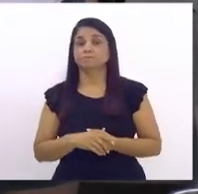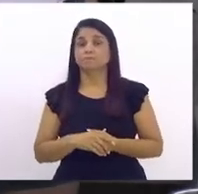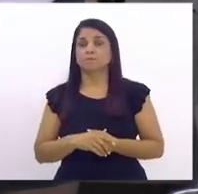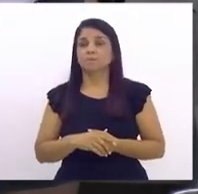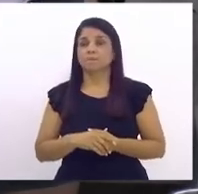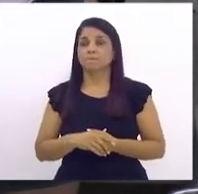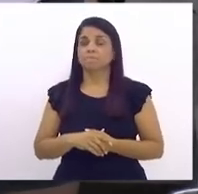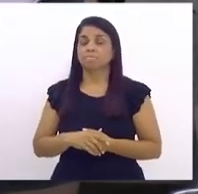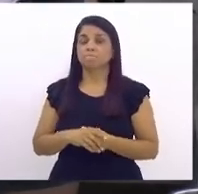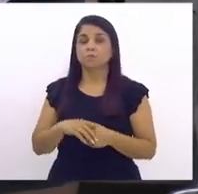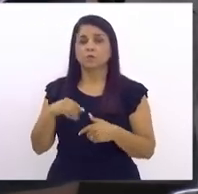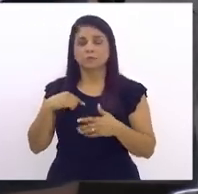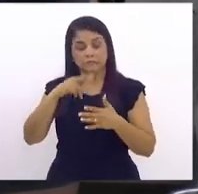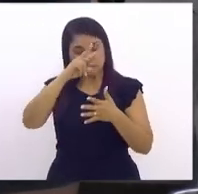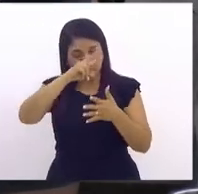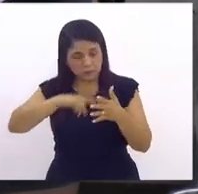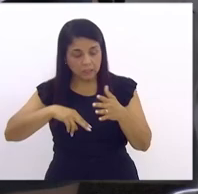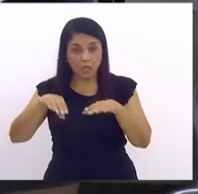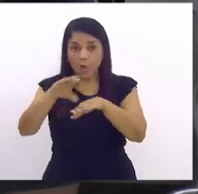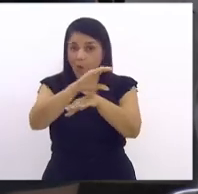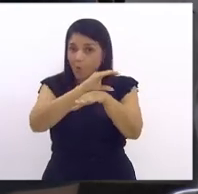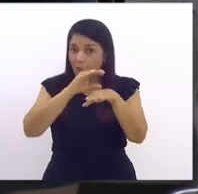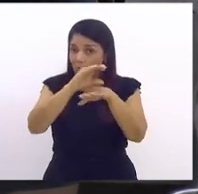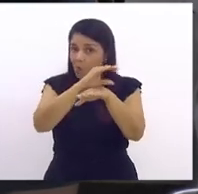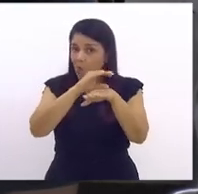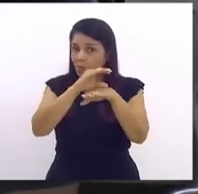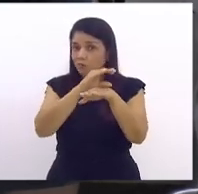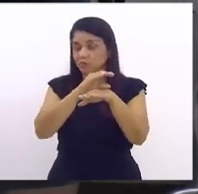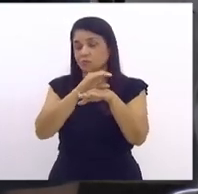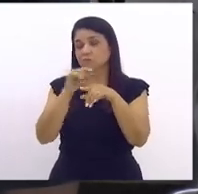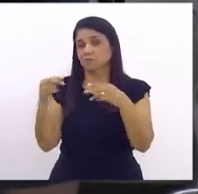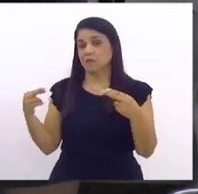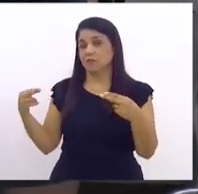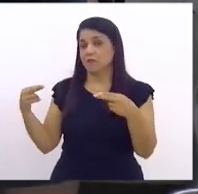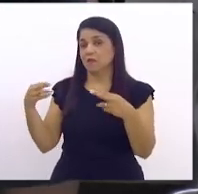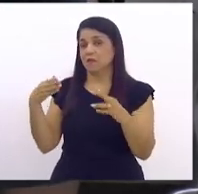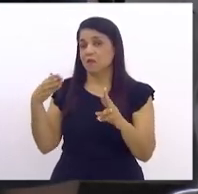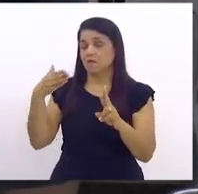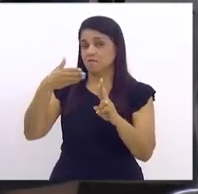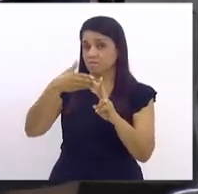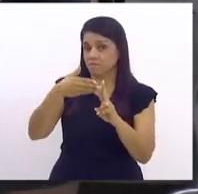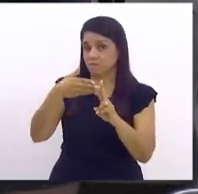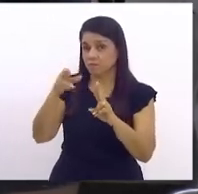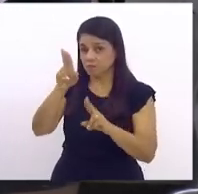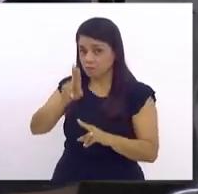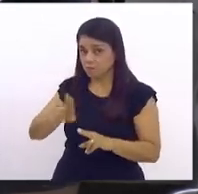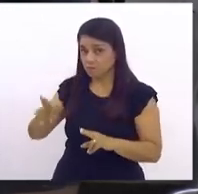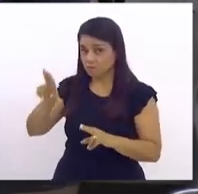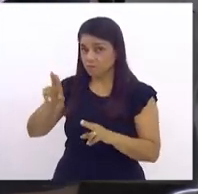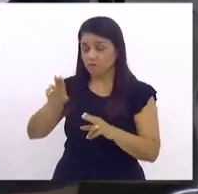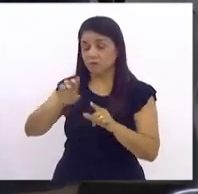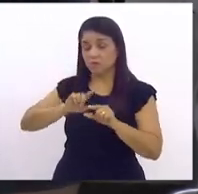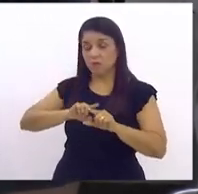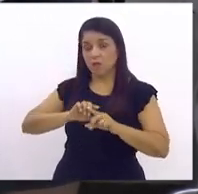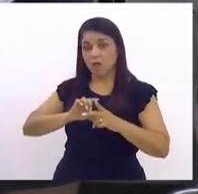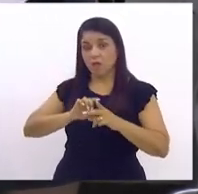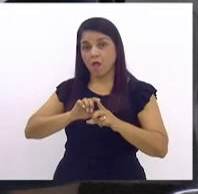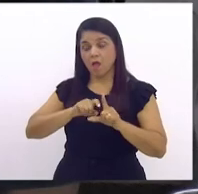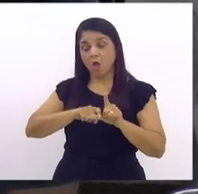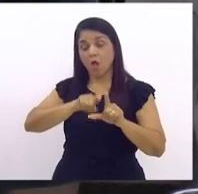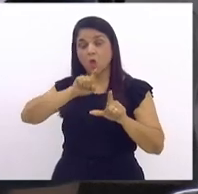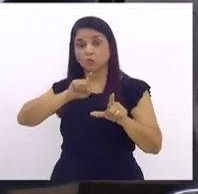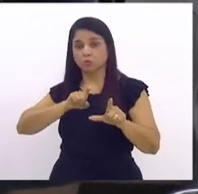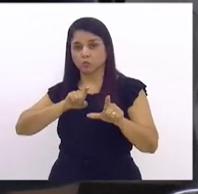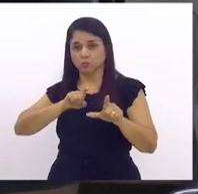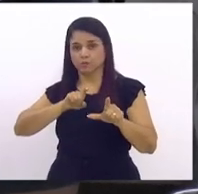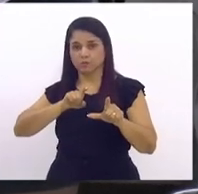a Constituição, em relação à universidade, ela fala claramente na autonomia administrativa.